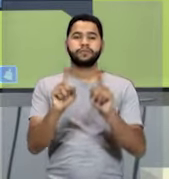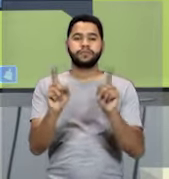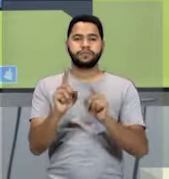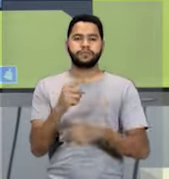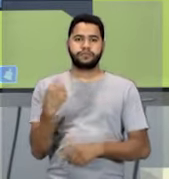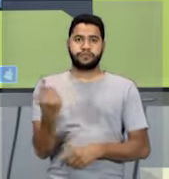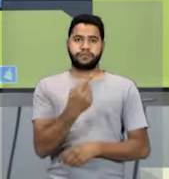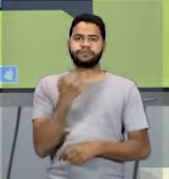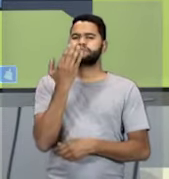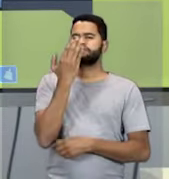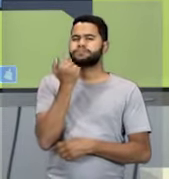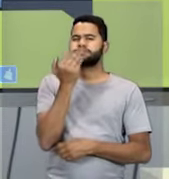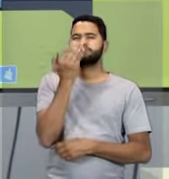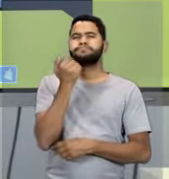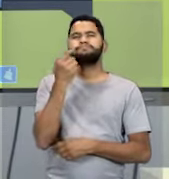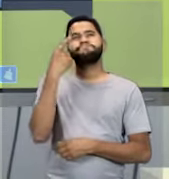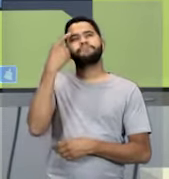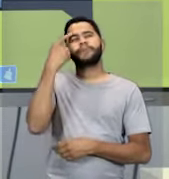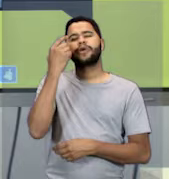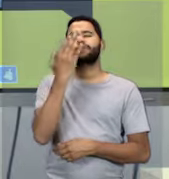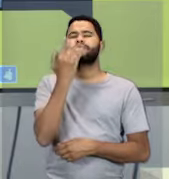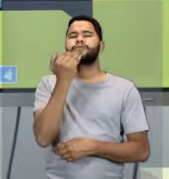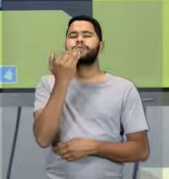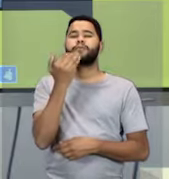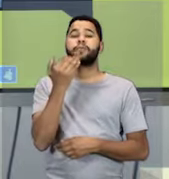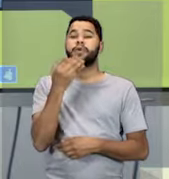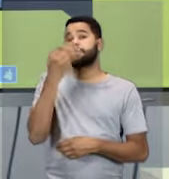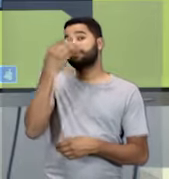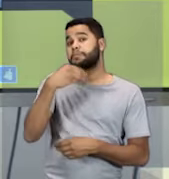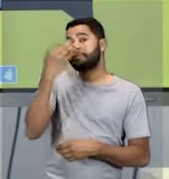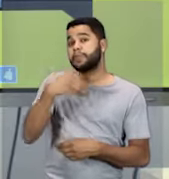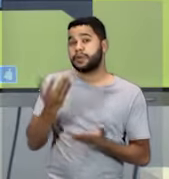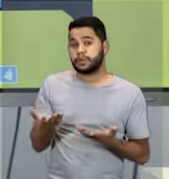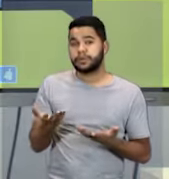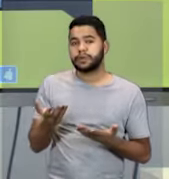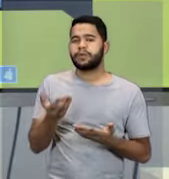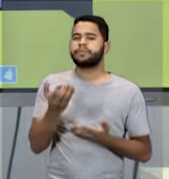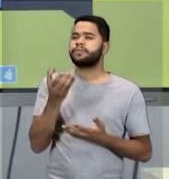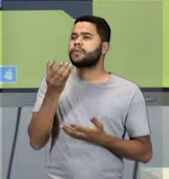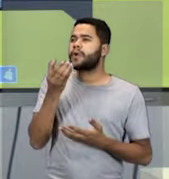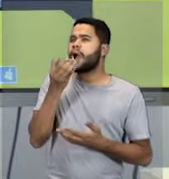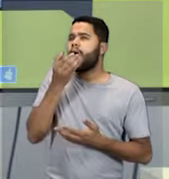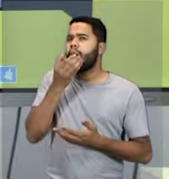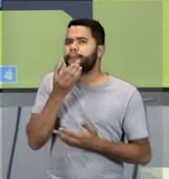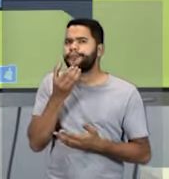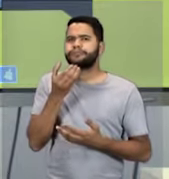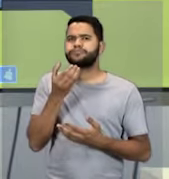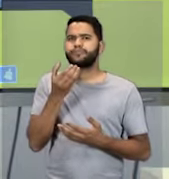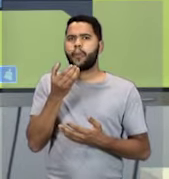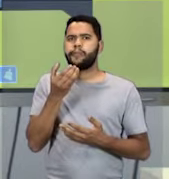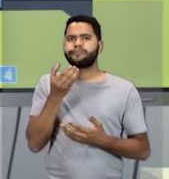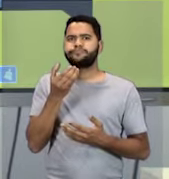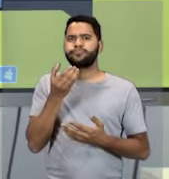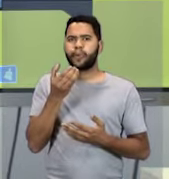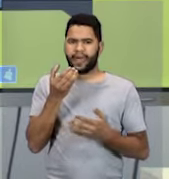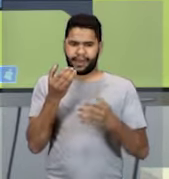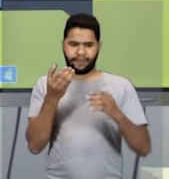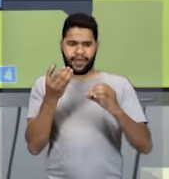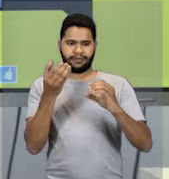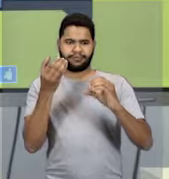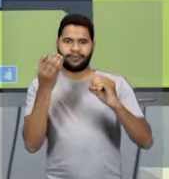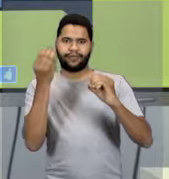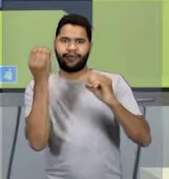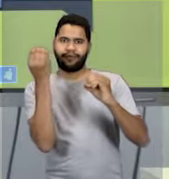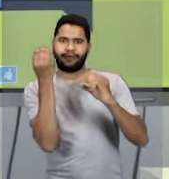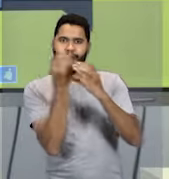gente come, né? Pensa num alimento que você come, uma maçã. Você come uma maçã, ela não cabe na sua célula. Você mordeu